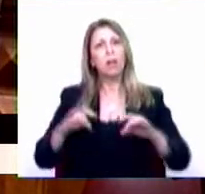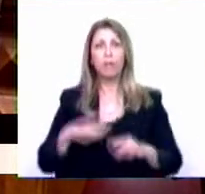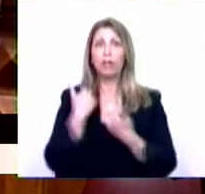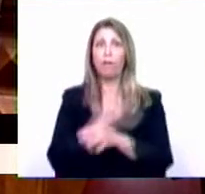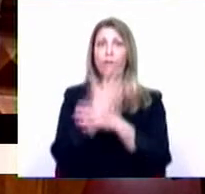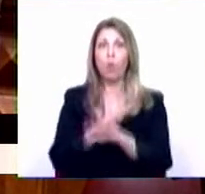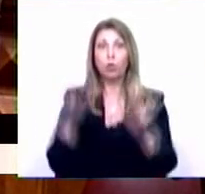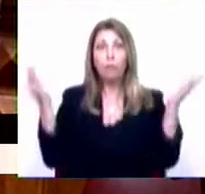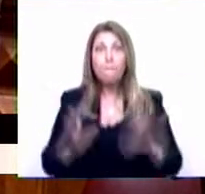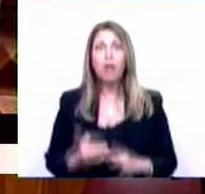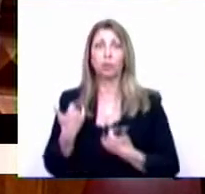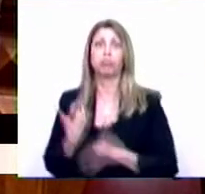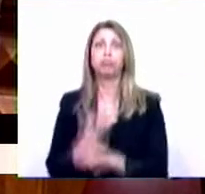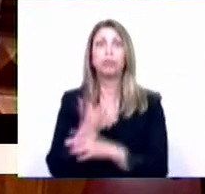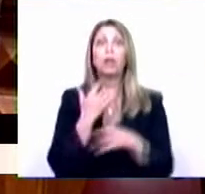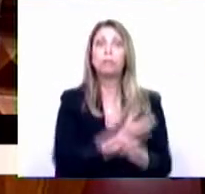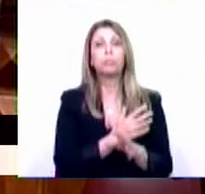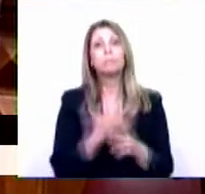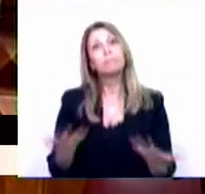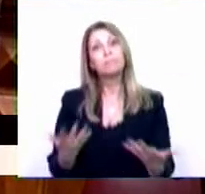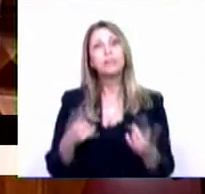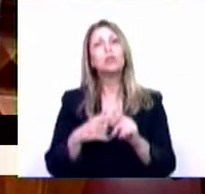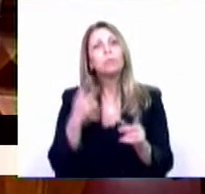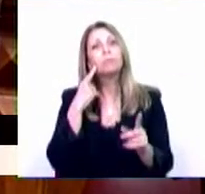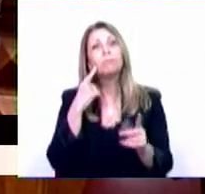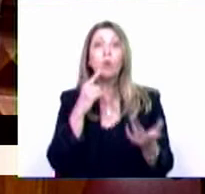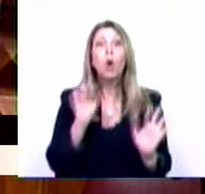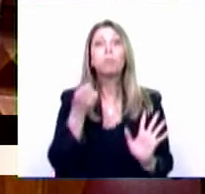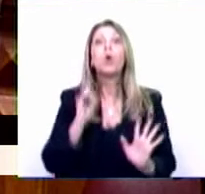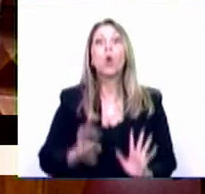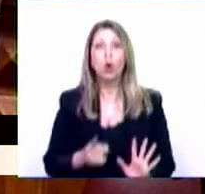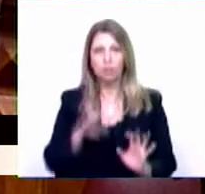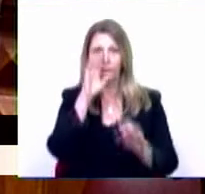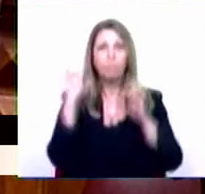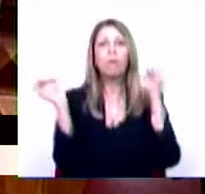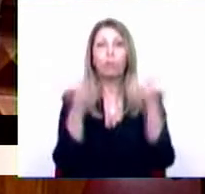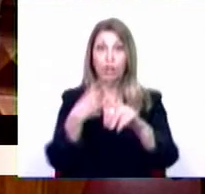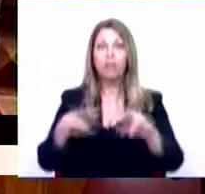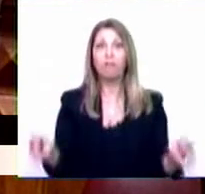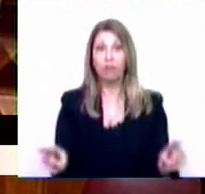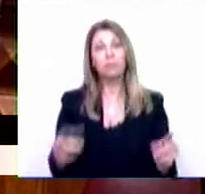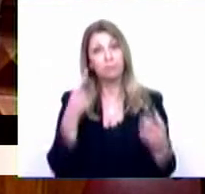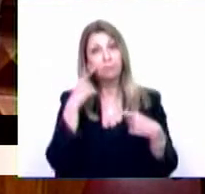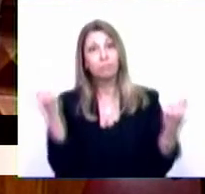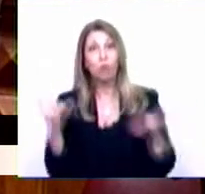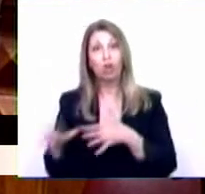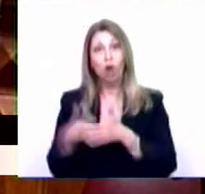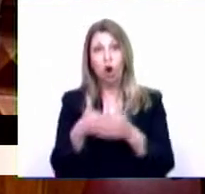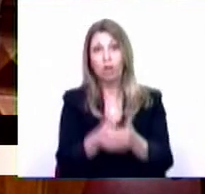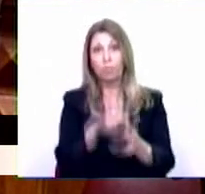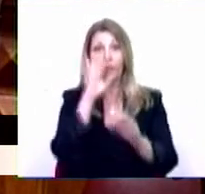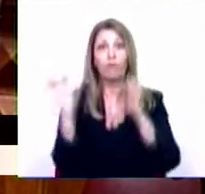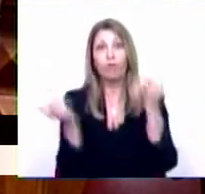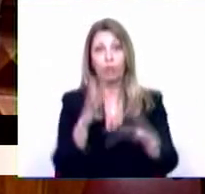de ignições, e isso pressupõe uma floresta diferente, que aponta às causas do desordenamento florestal. O despovoamento em